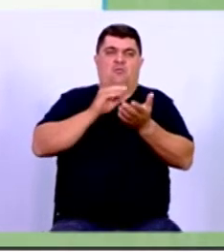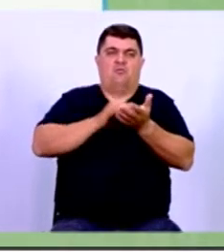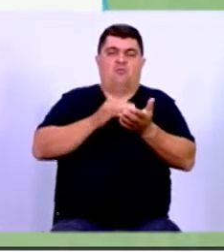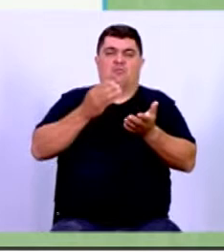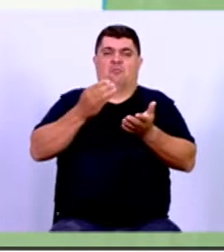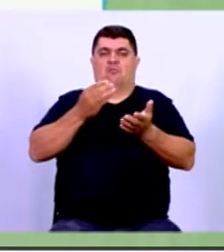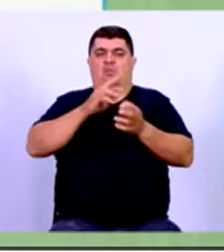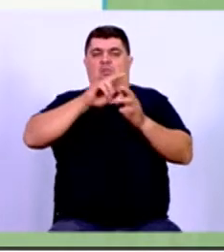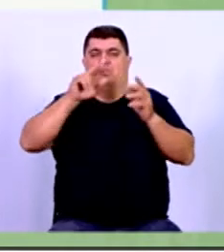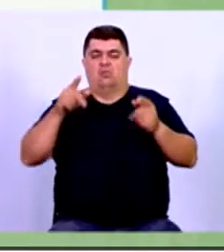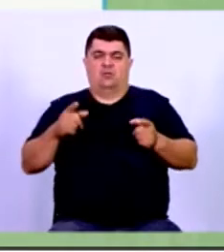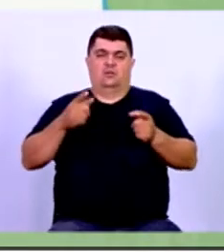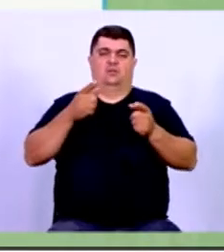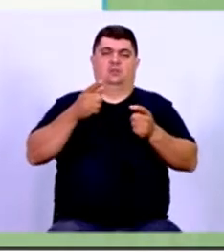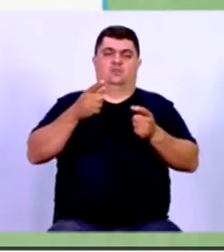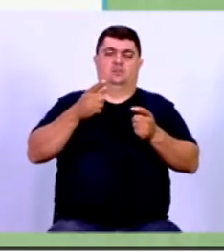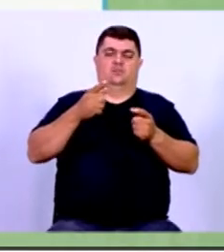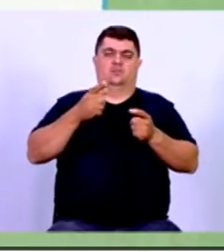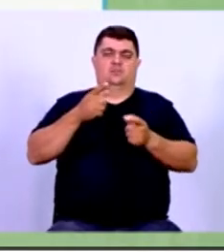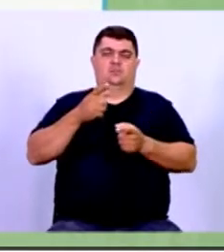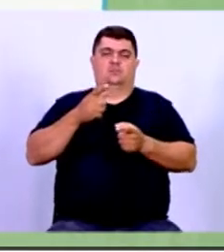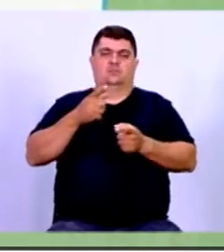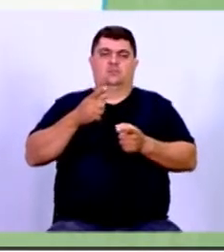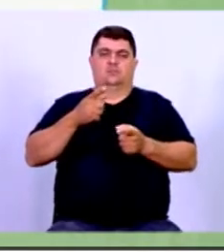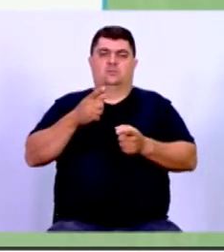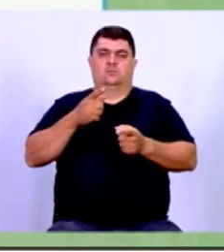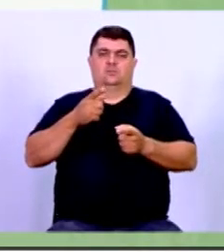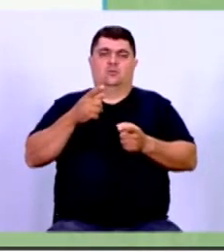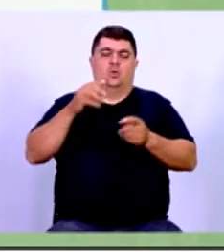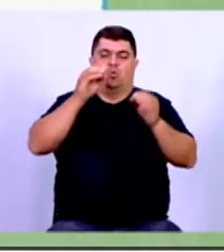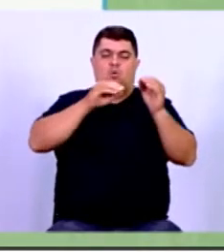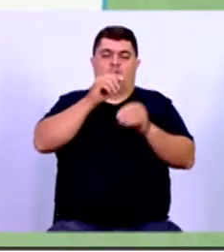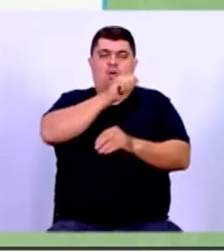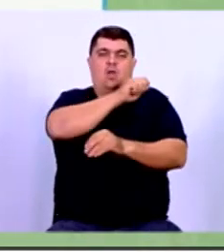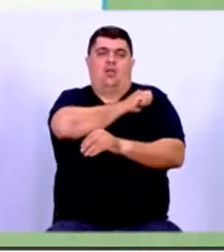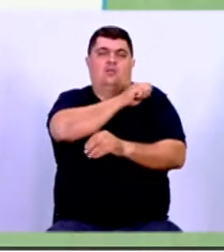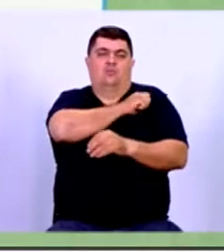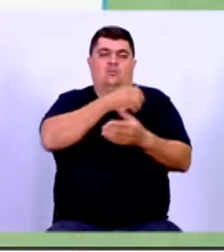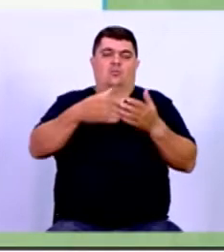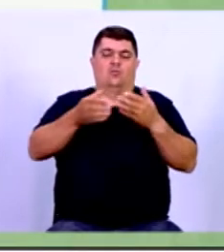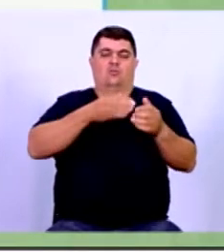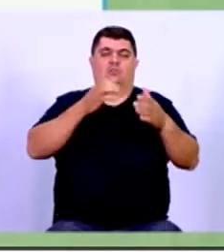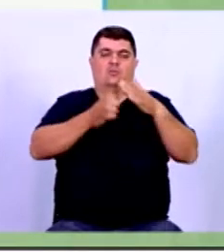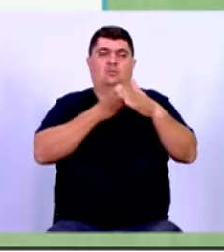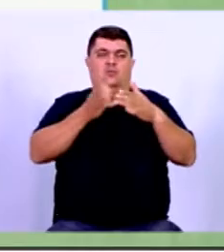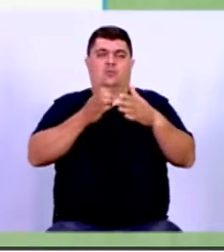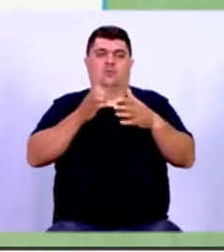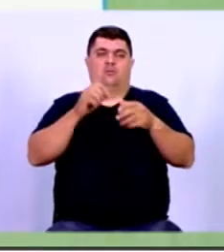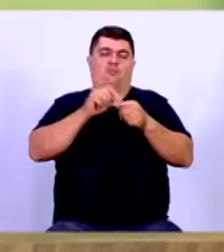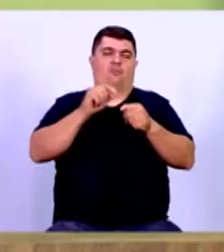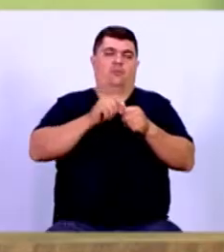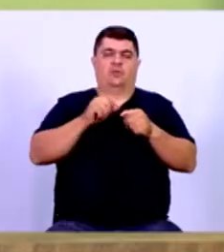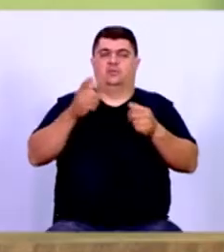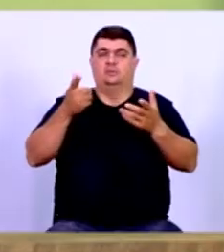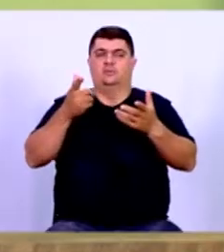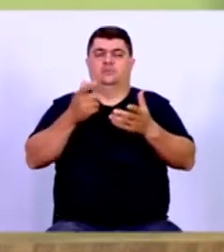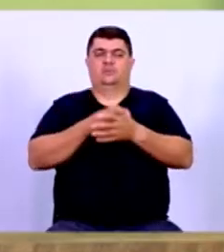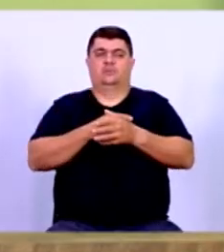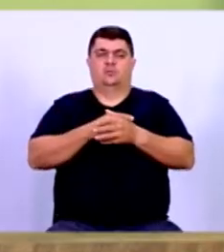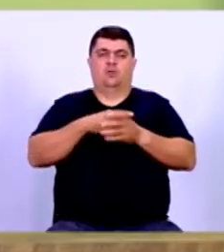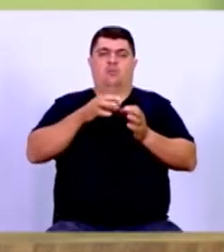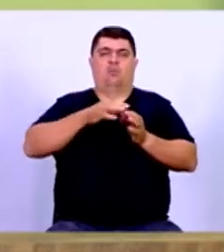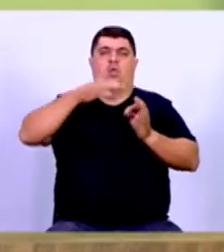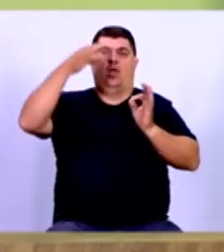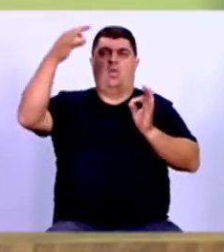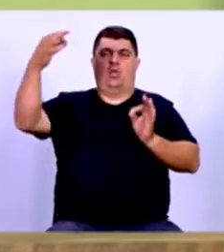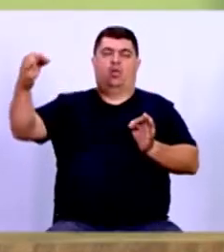elo entre o estudante e a instituição de ensino, não vai querer colocar esse aluno em qualquer lugar, né? Eu quero que você que trabalhe na